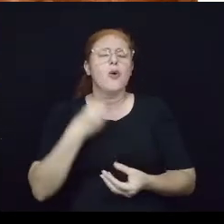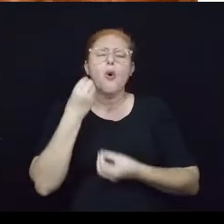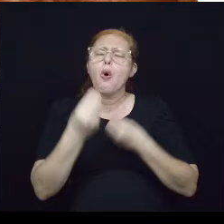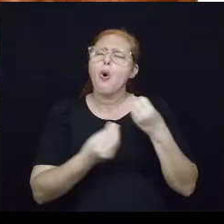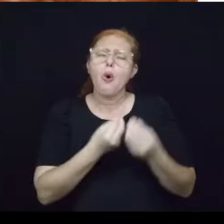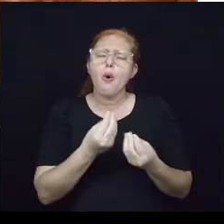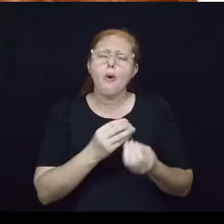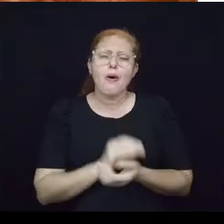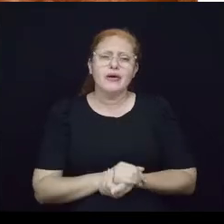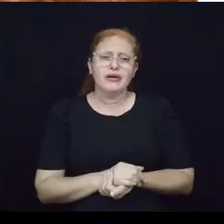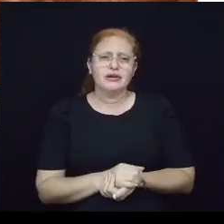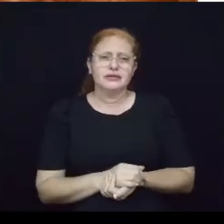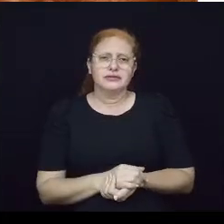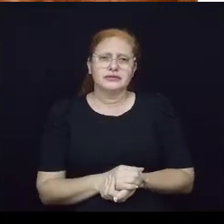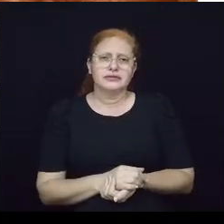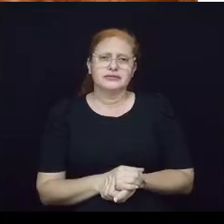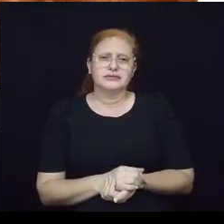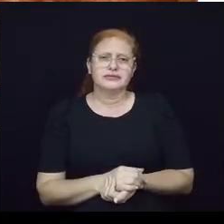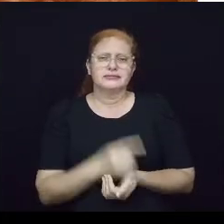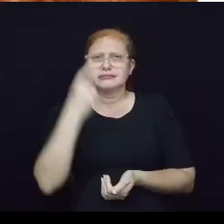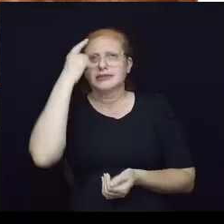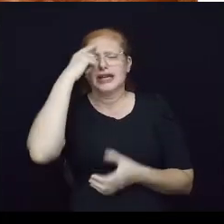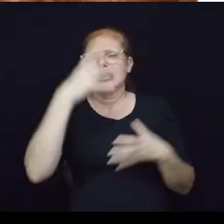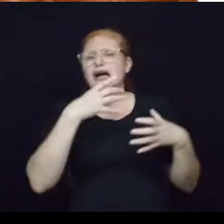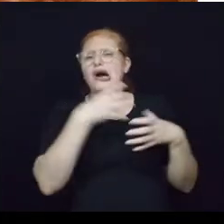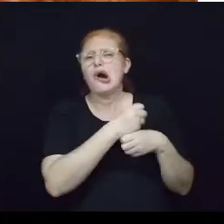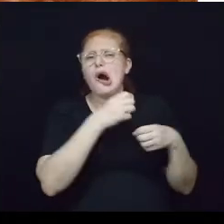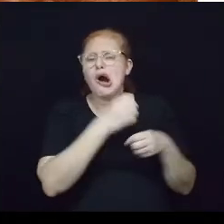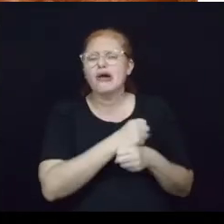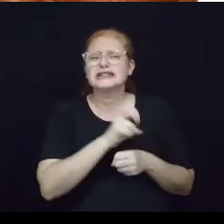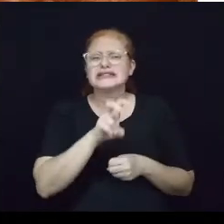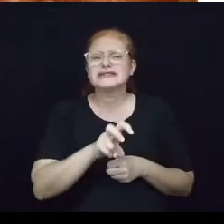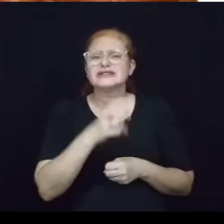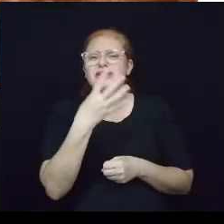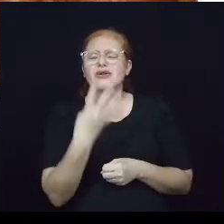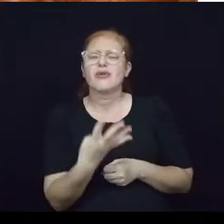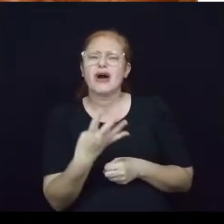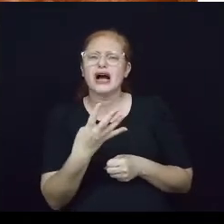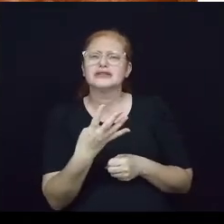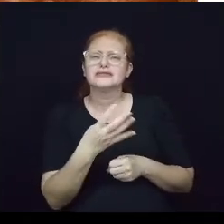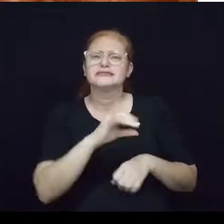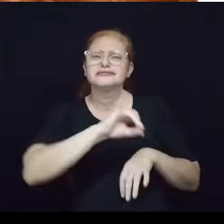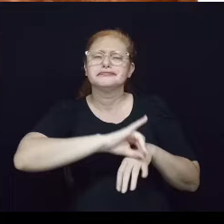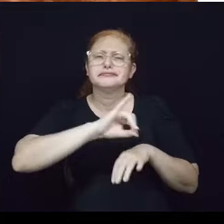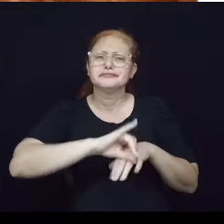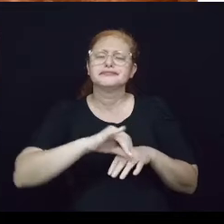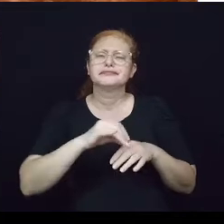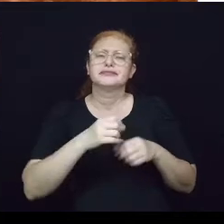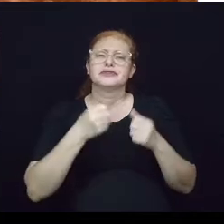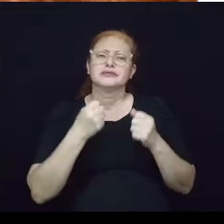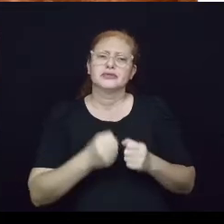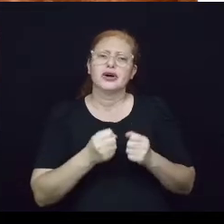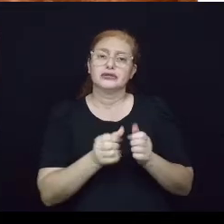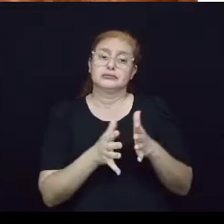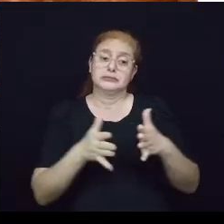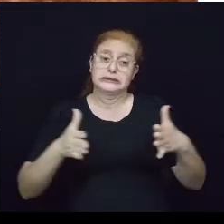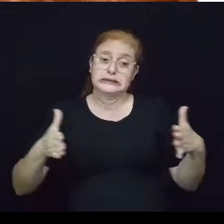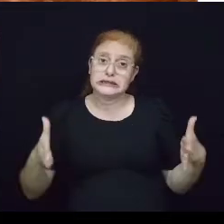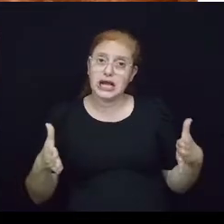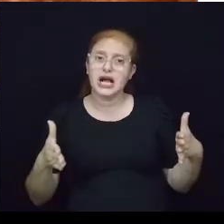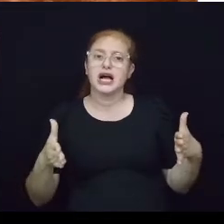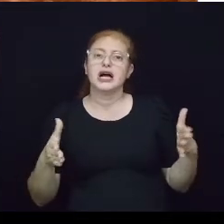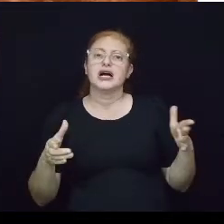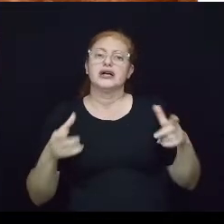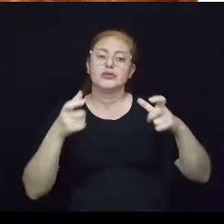é que tu chegaste nesse número? Por que 54 peças? Ela pode se expandir no